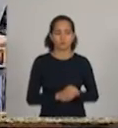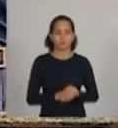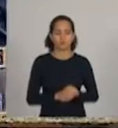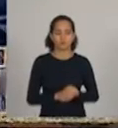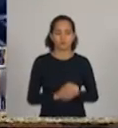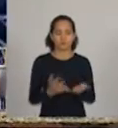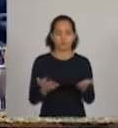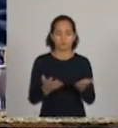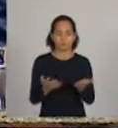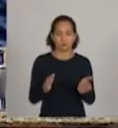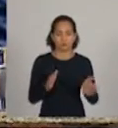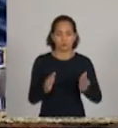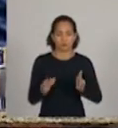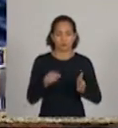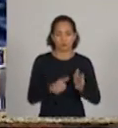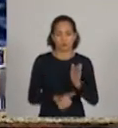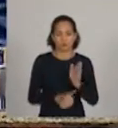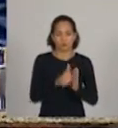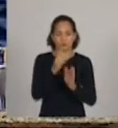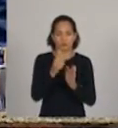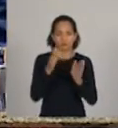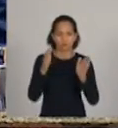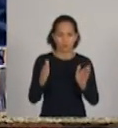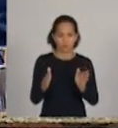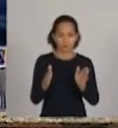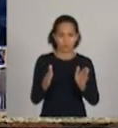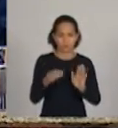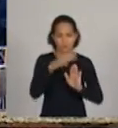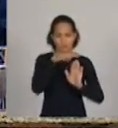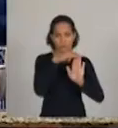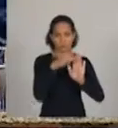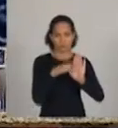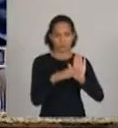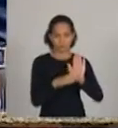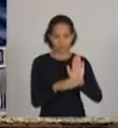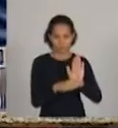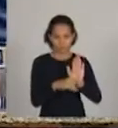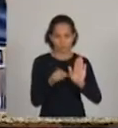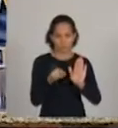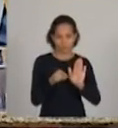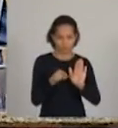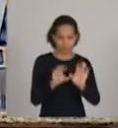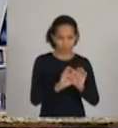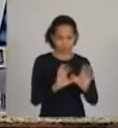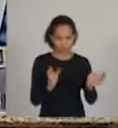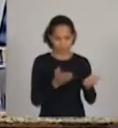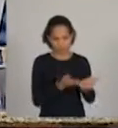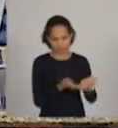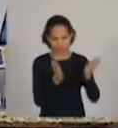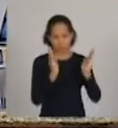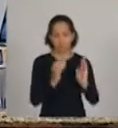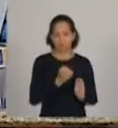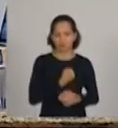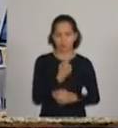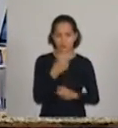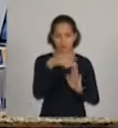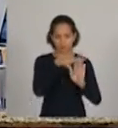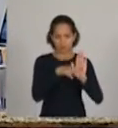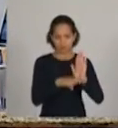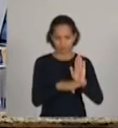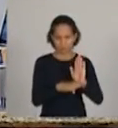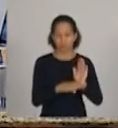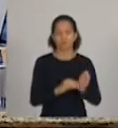Passamos, então, nesse momento, à primeira parte do expediente para simples despacho. Item 1 da pauta.